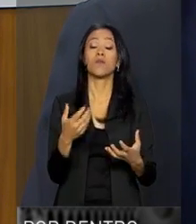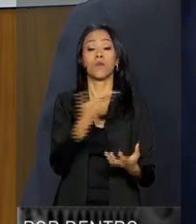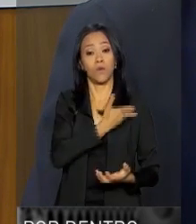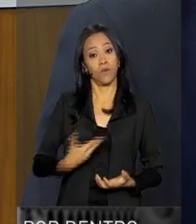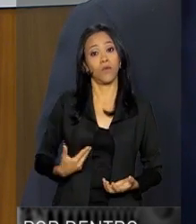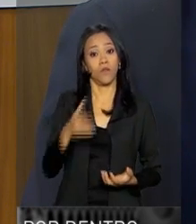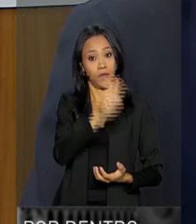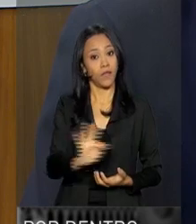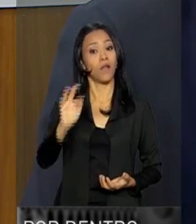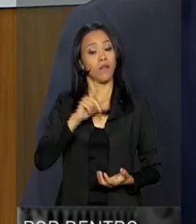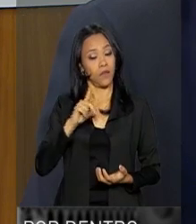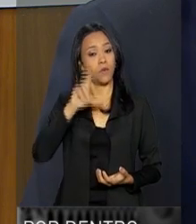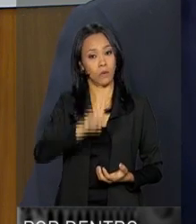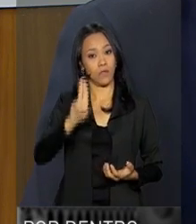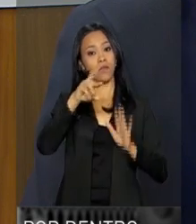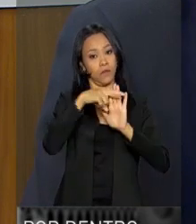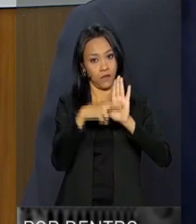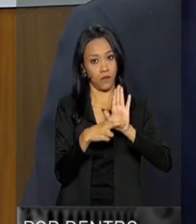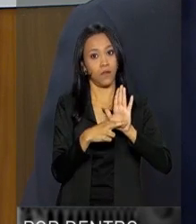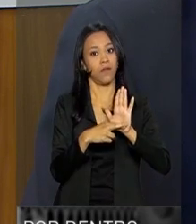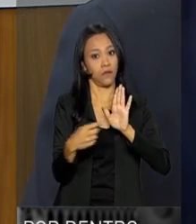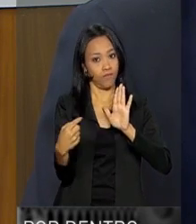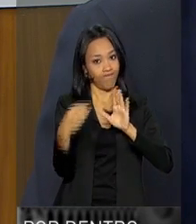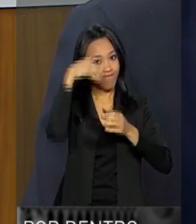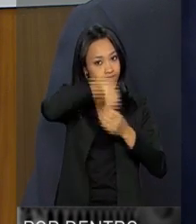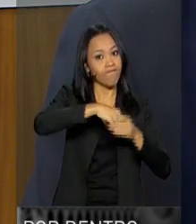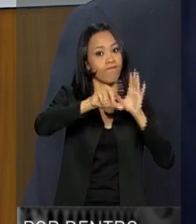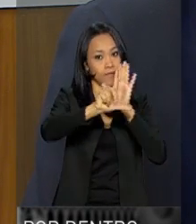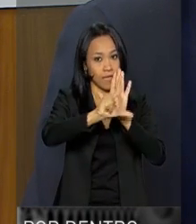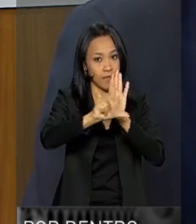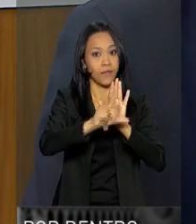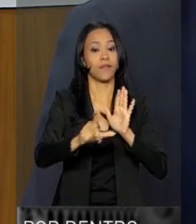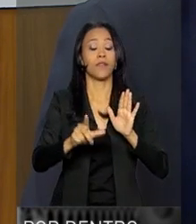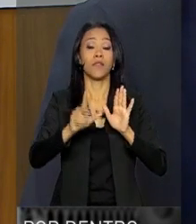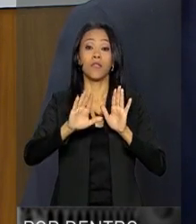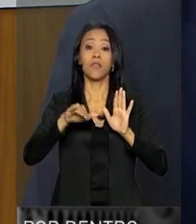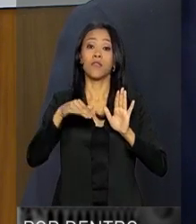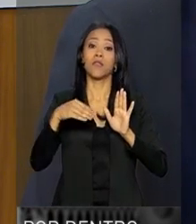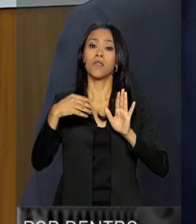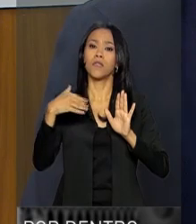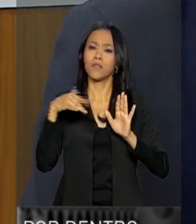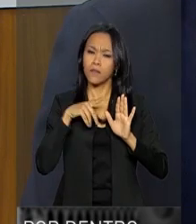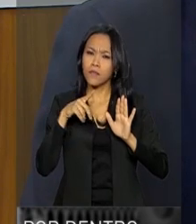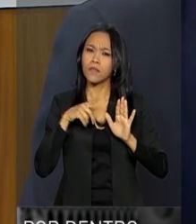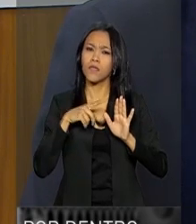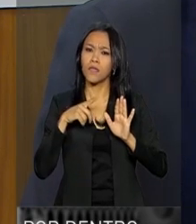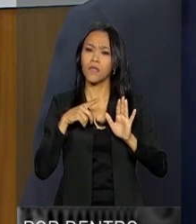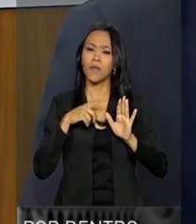e é fundamental que ao se avançar nessa matéria haja um combate